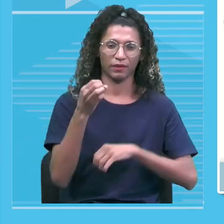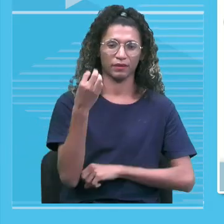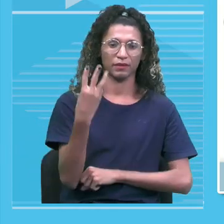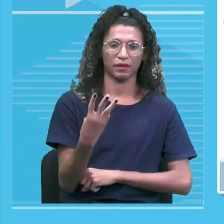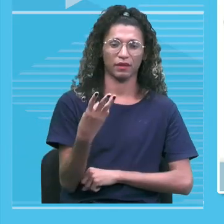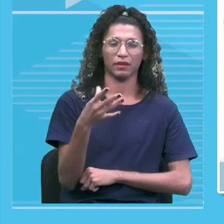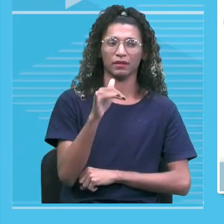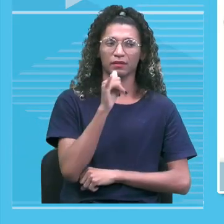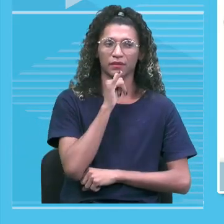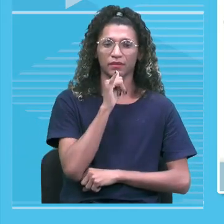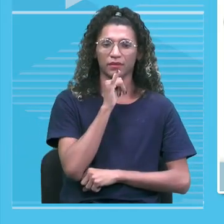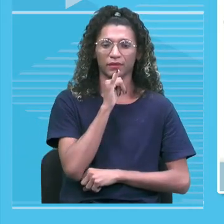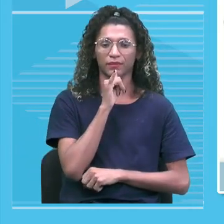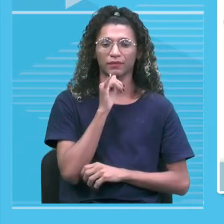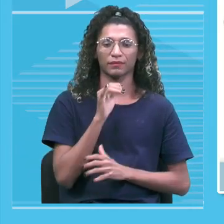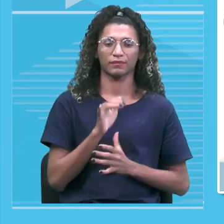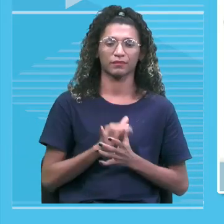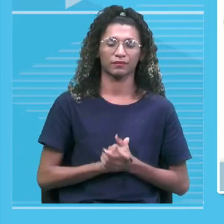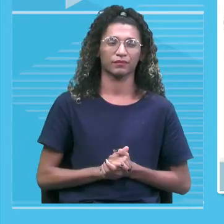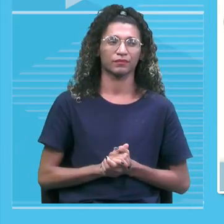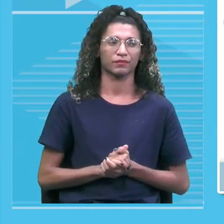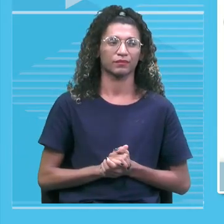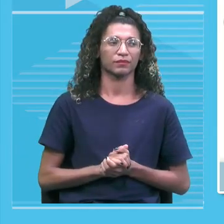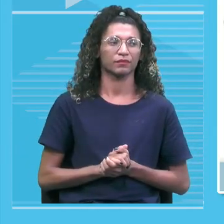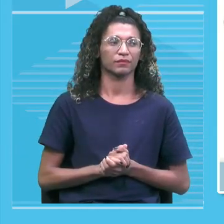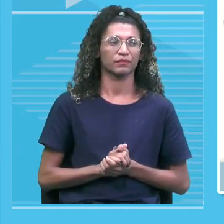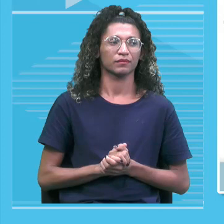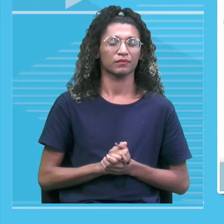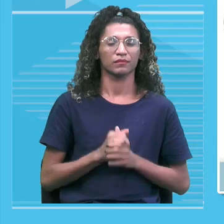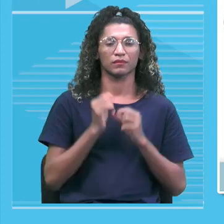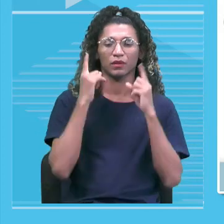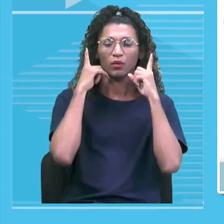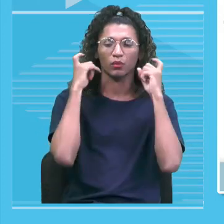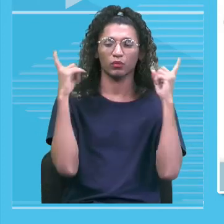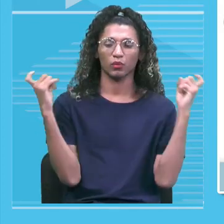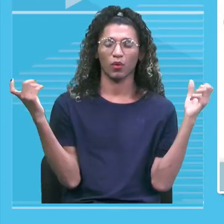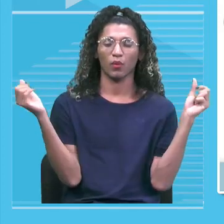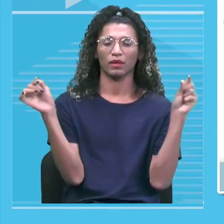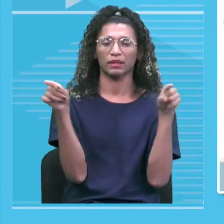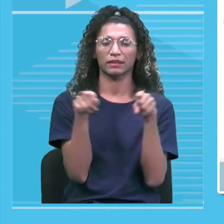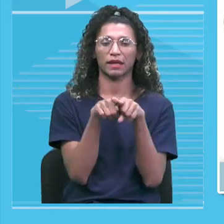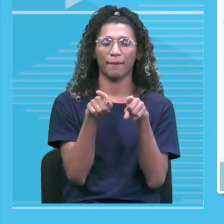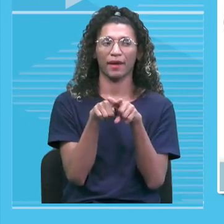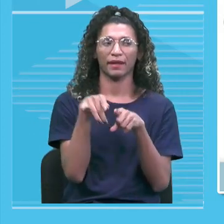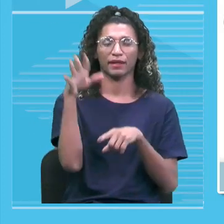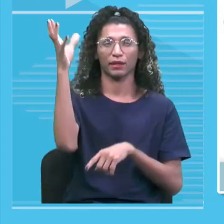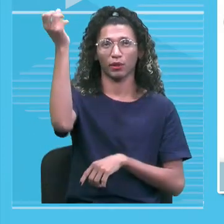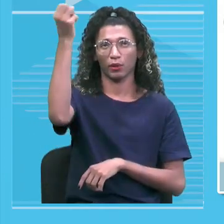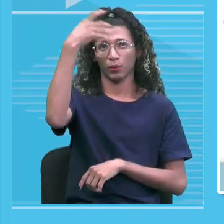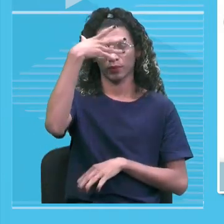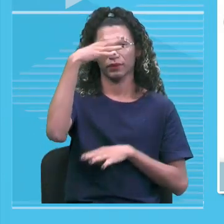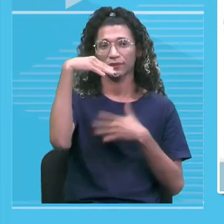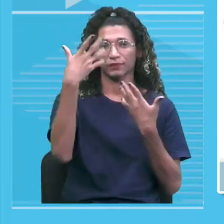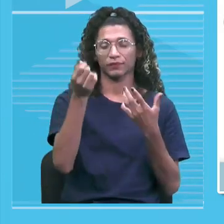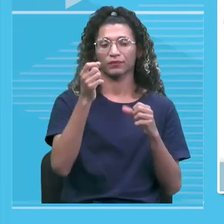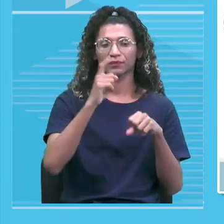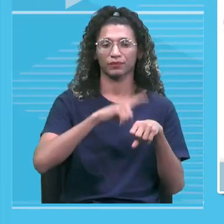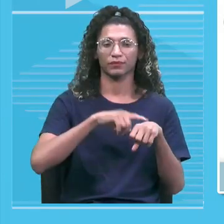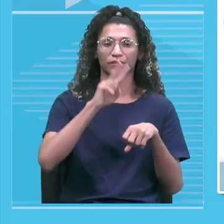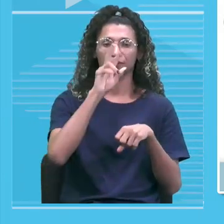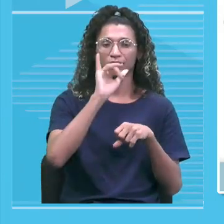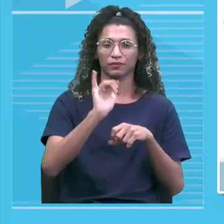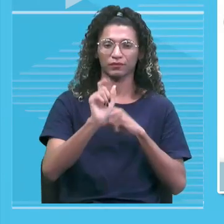um exemplo de seria as ondas sonoras e luminosas Quando você vai para